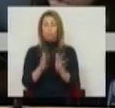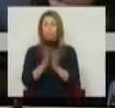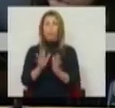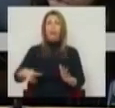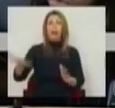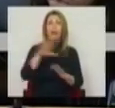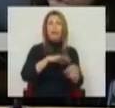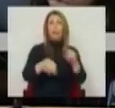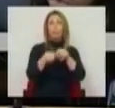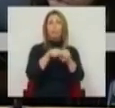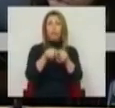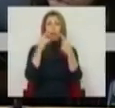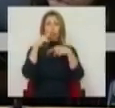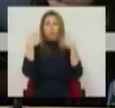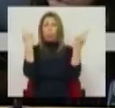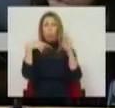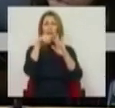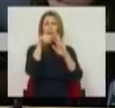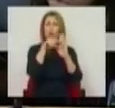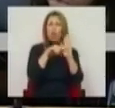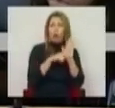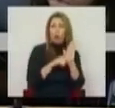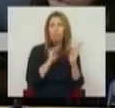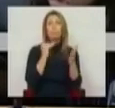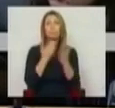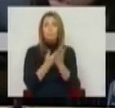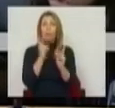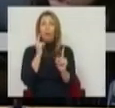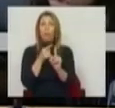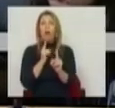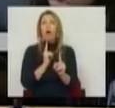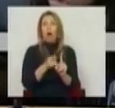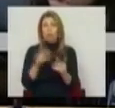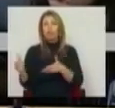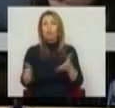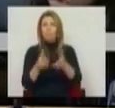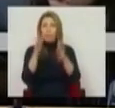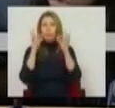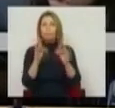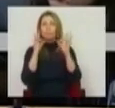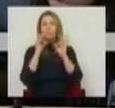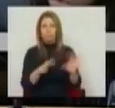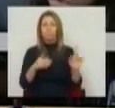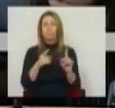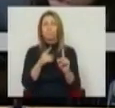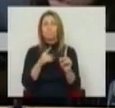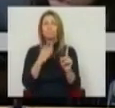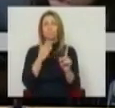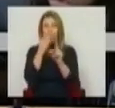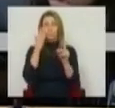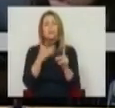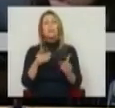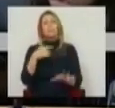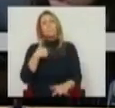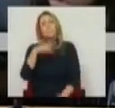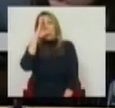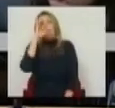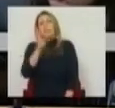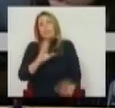políticas públicas e atos normativos, estabelecendo para esse efeito uma estratégia concreta. Sabemos, contudo, que o período que se